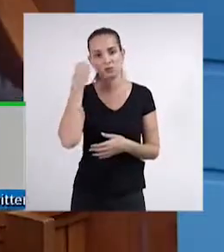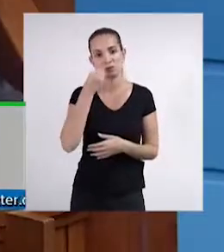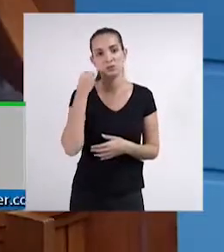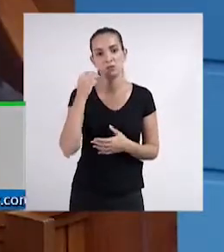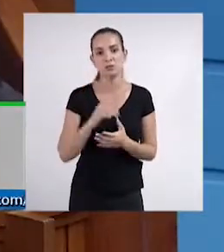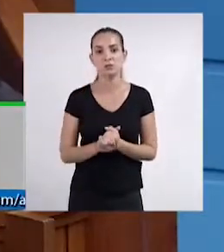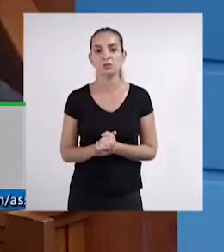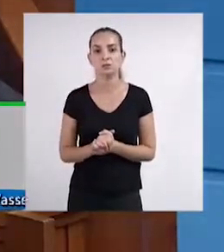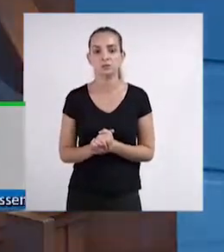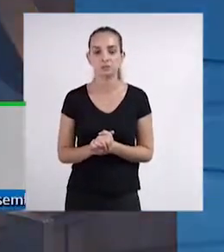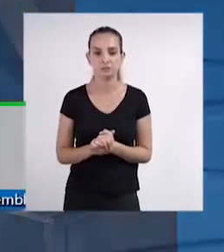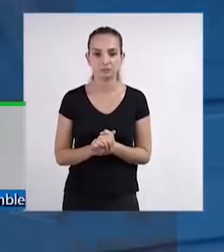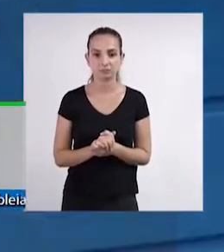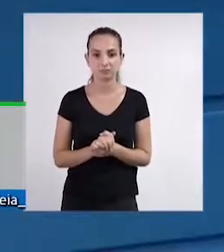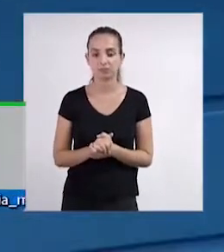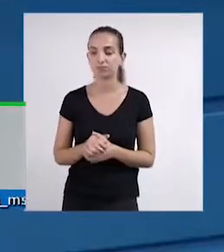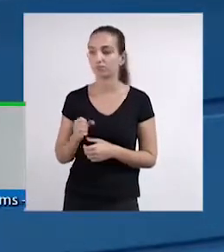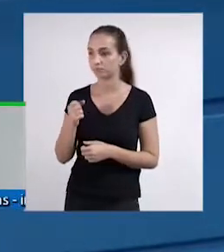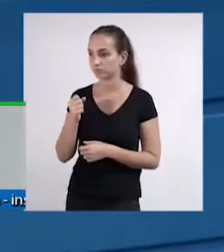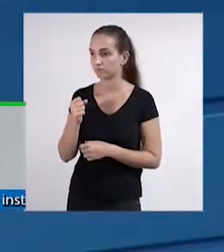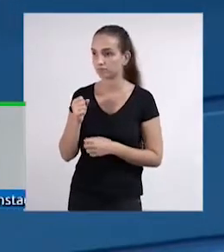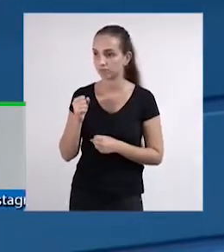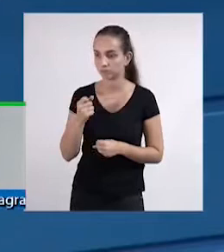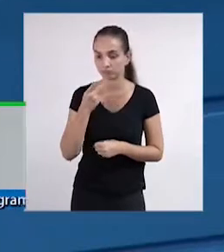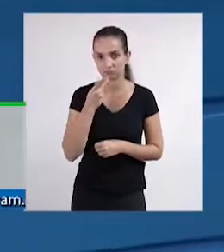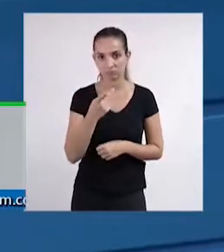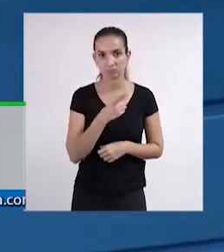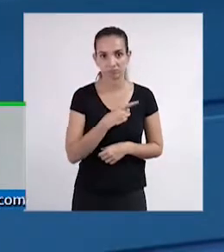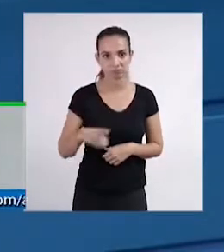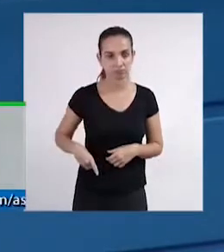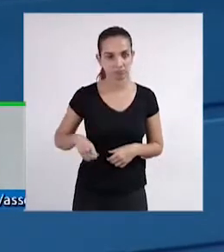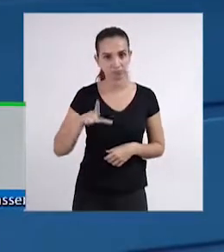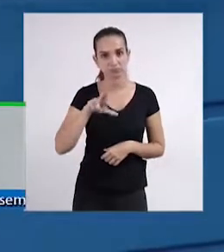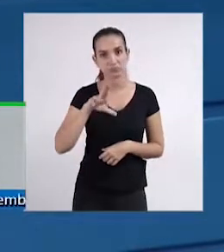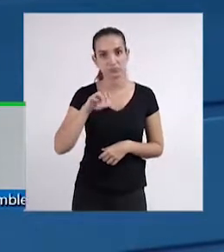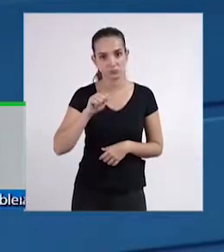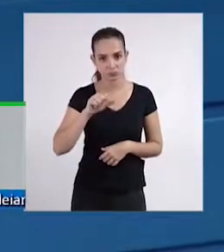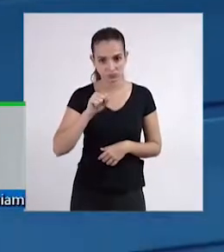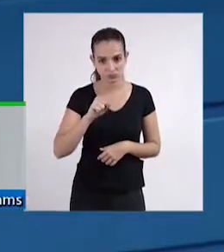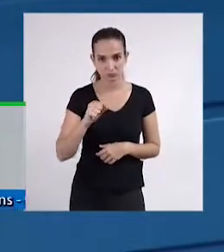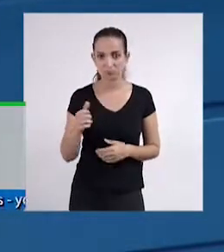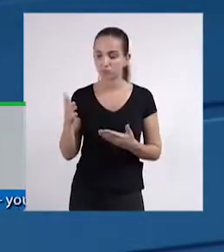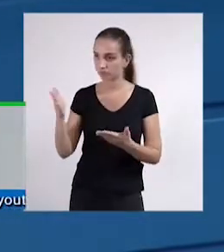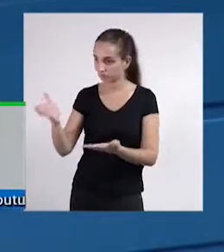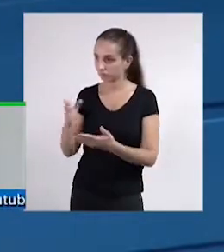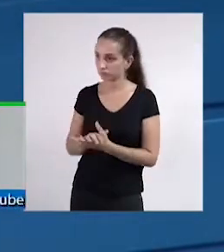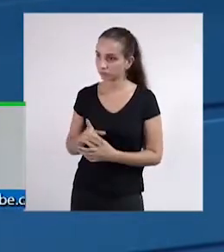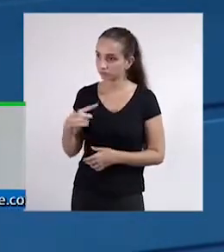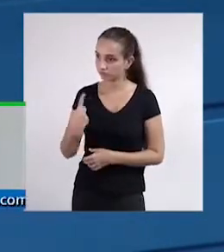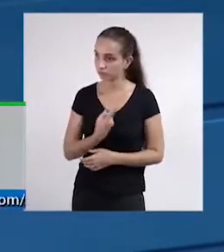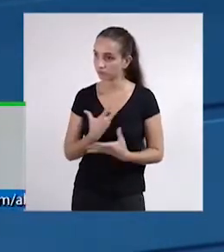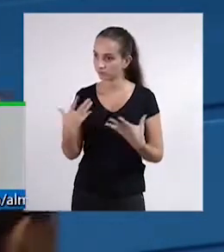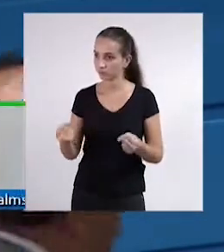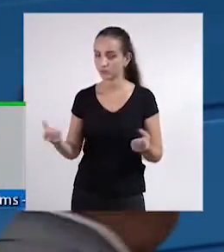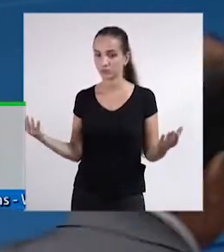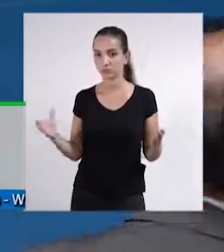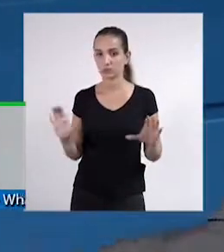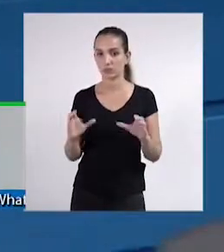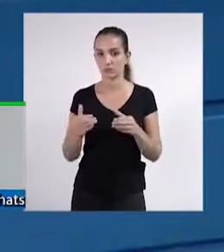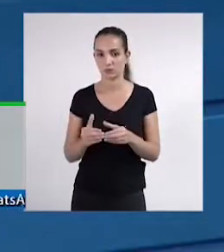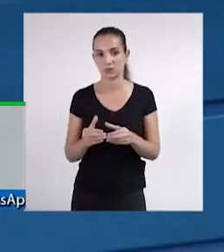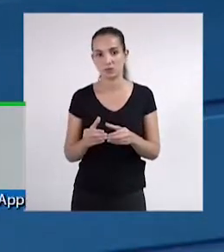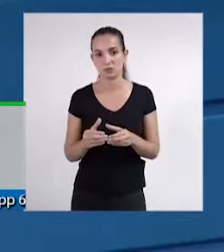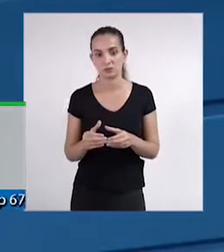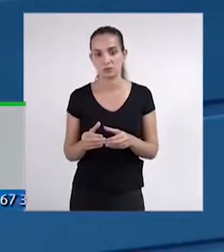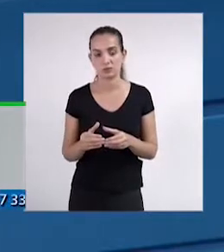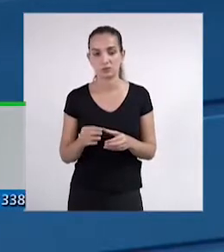Só uma parte, deputado Lucas Cabommi, de Lima. A gente vai assumir aqui a presidência da Comissão do Meio